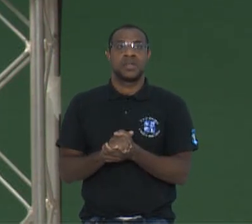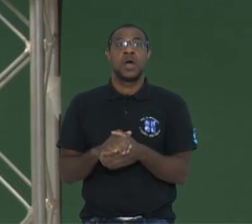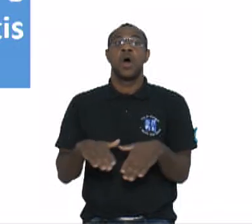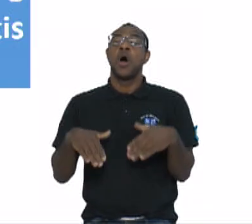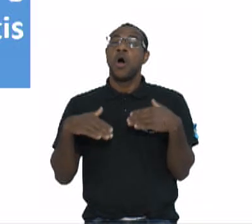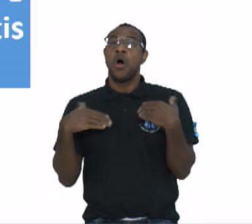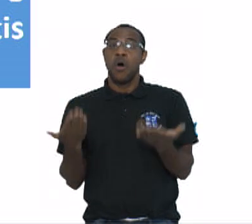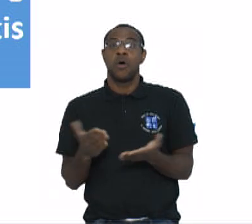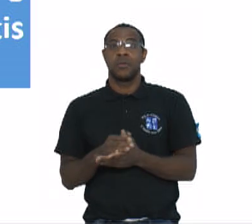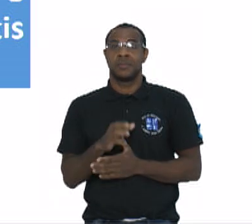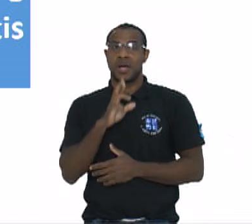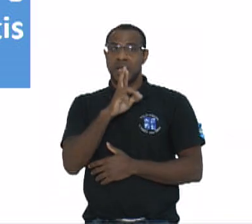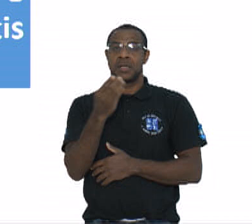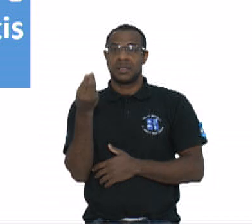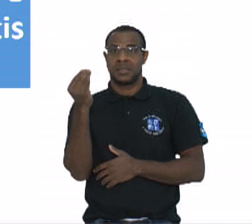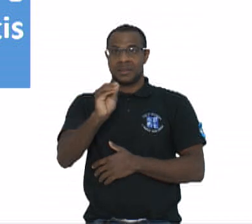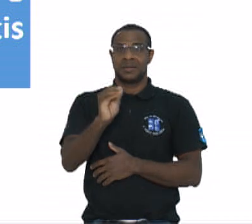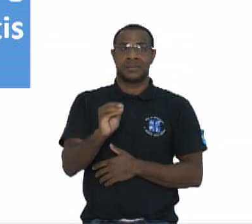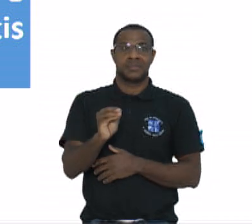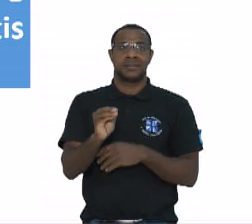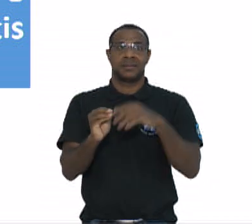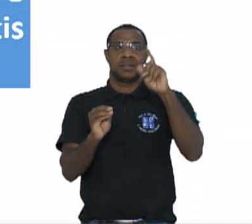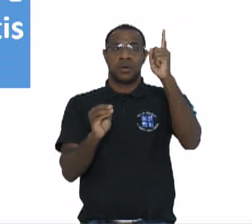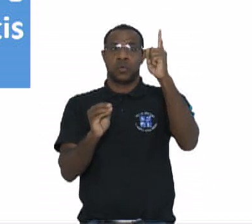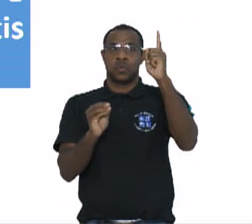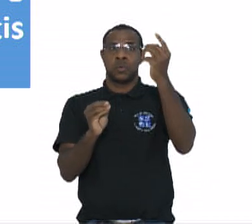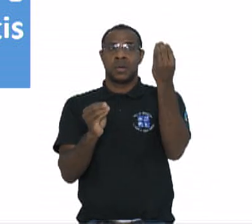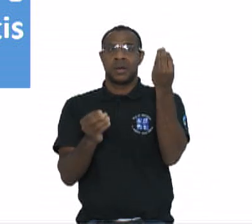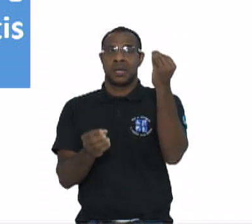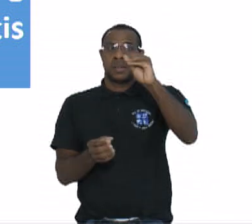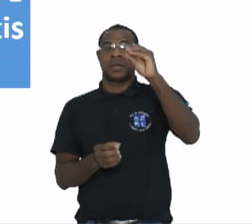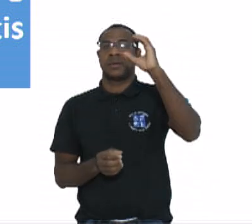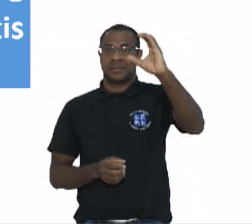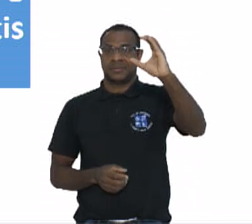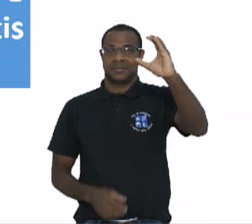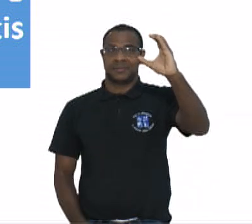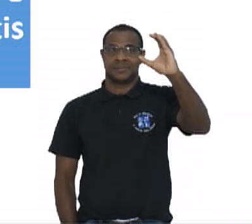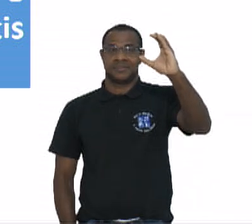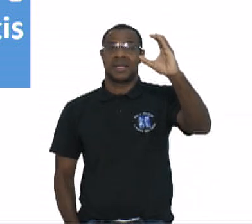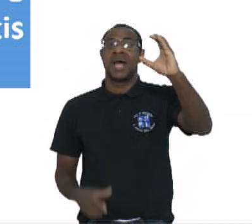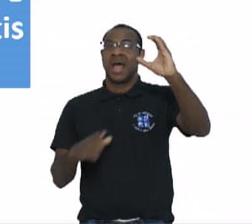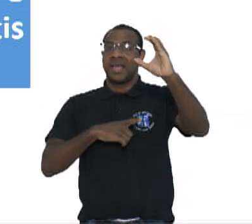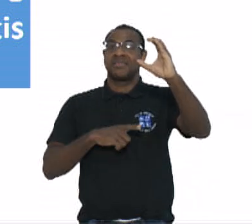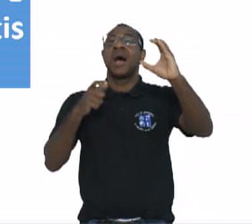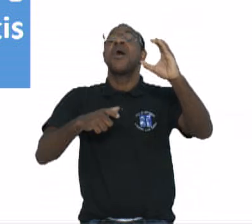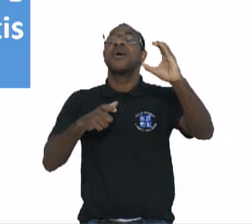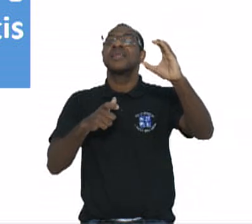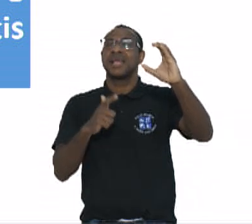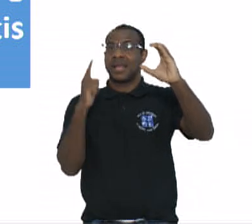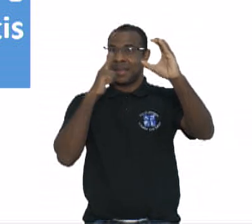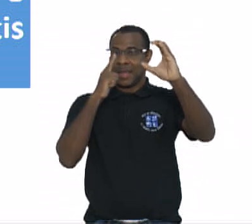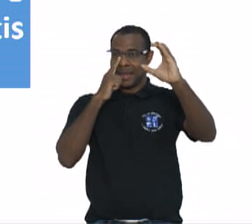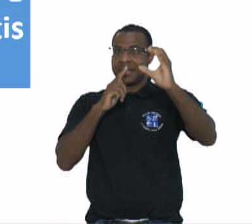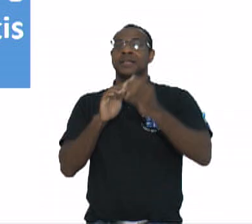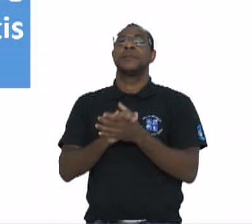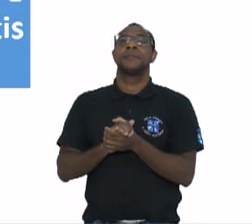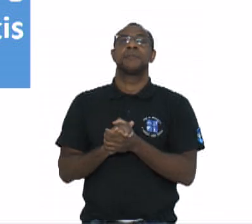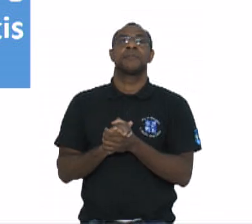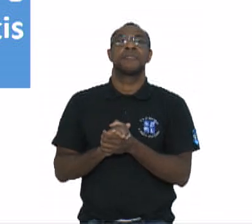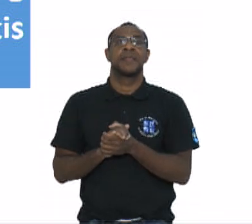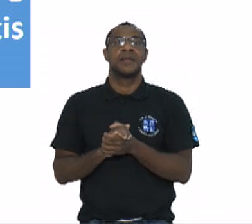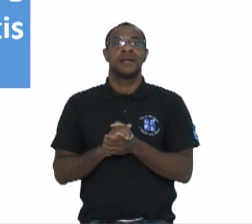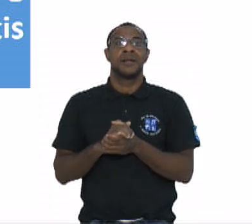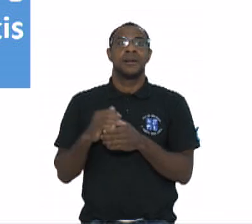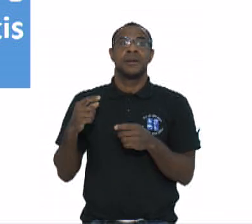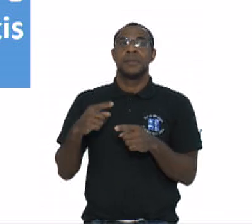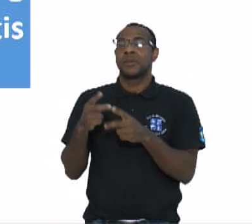Então, para a nossa primeira pergunta, where is Ellen? She is in Greece. Ela está na Grécia. Por quê? Ela diz